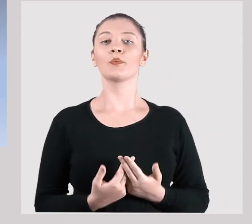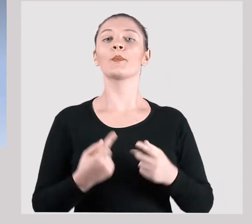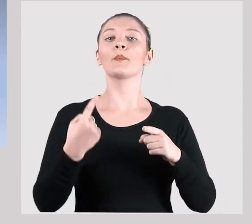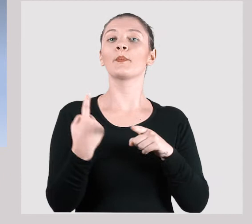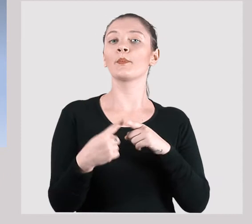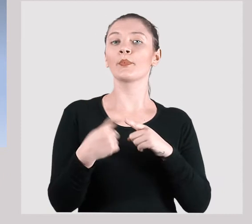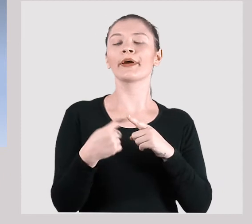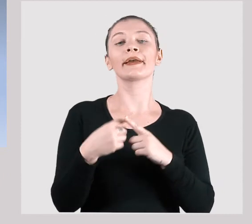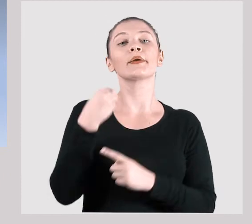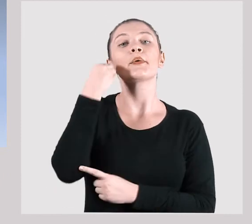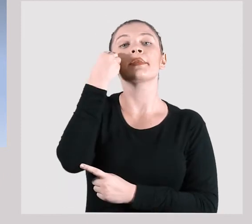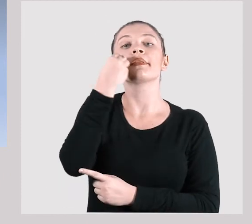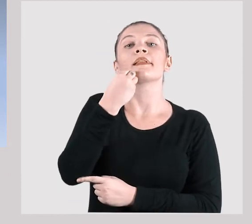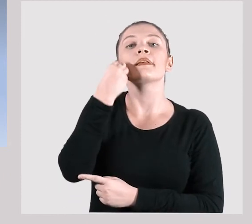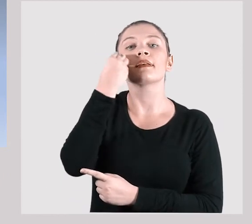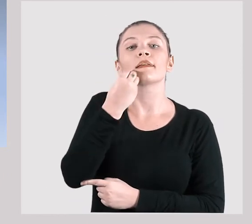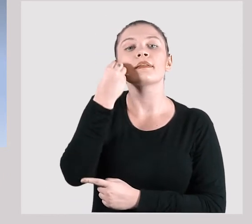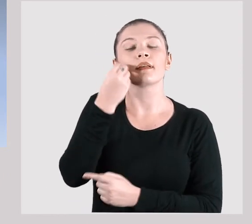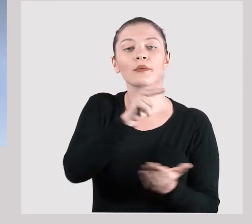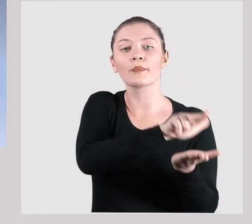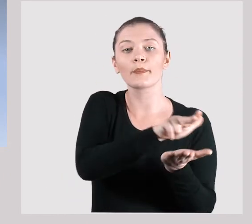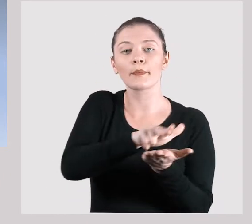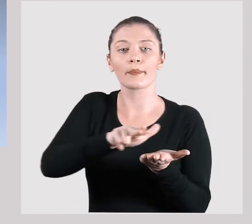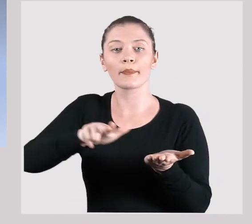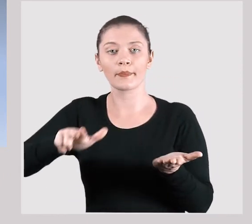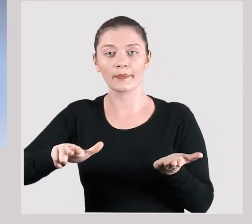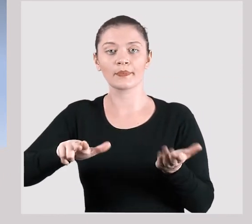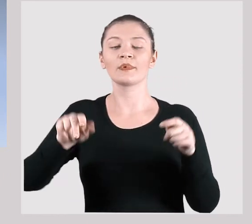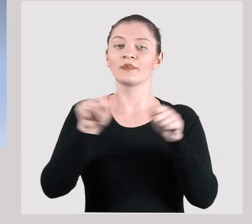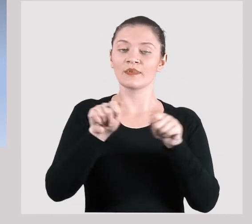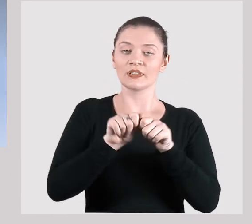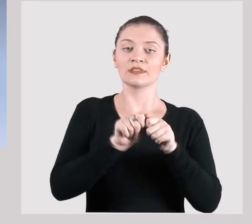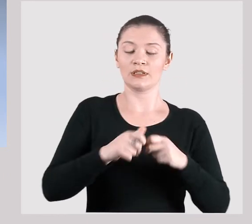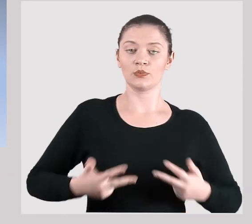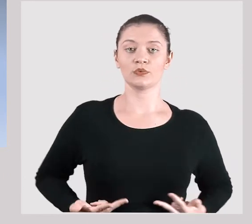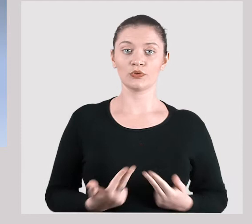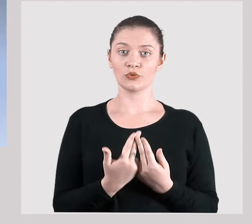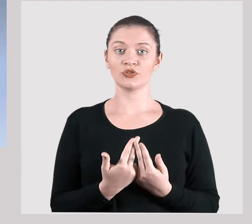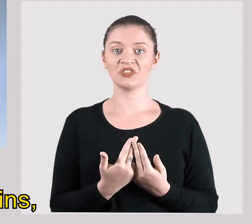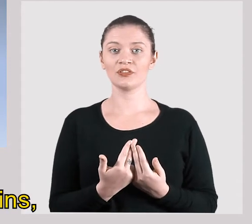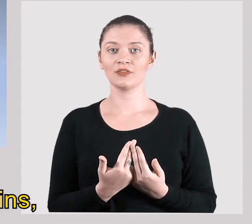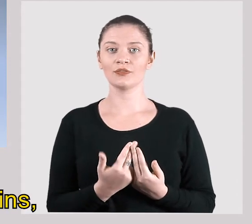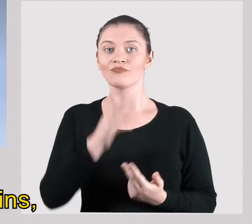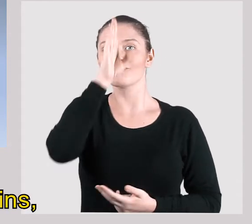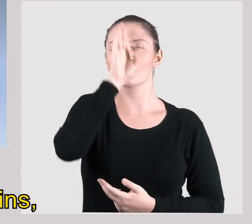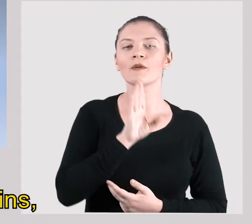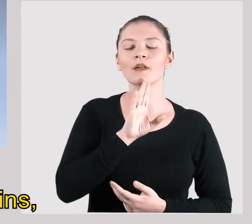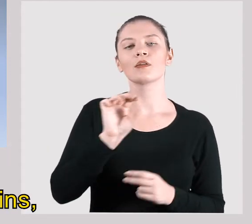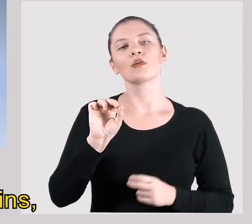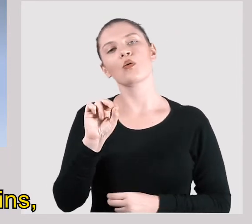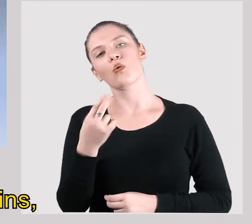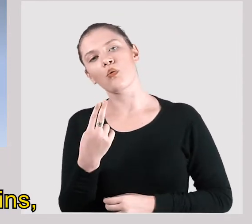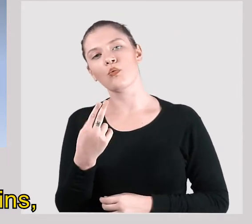cirurgiões estão testando nos pacientes, estão fazendo cirurgias de baixo custo ou até de graça, mas quando os